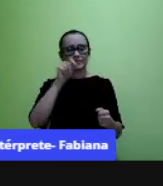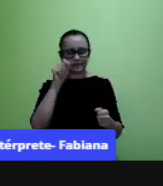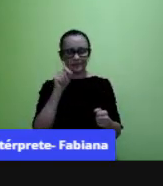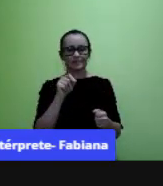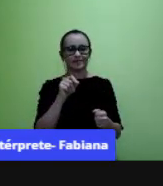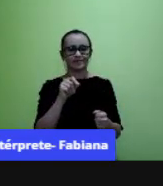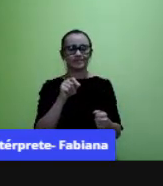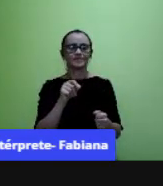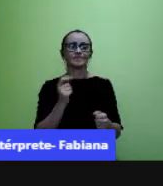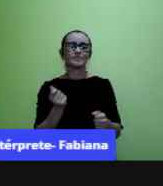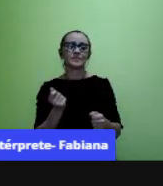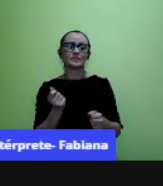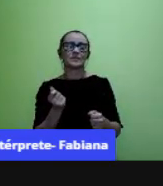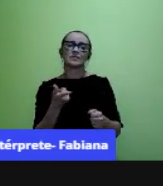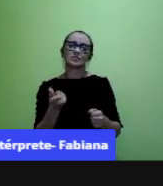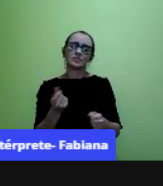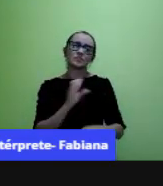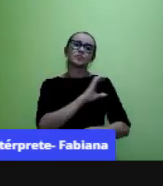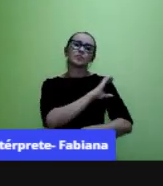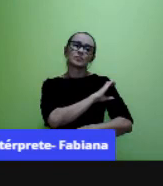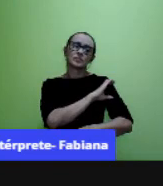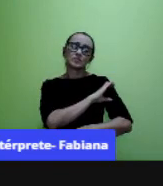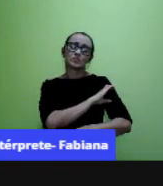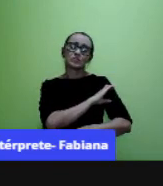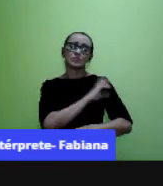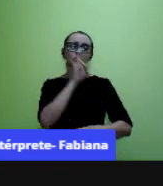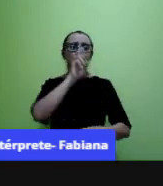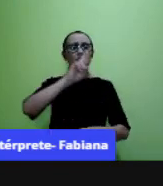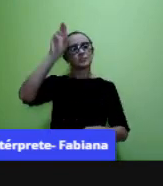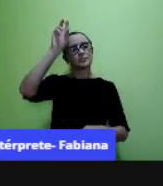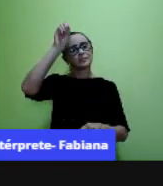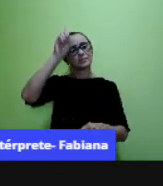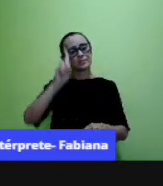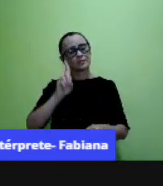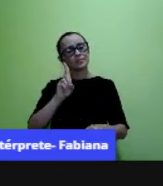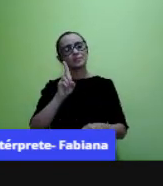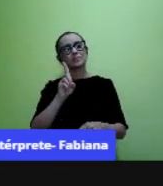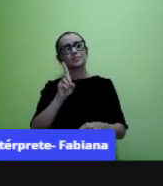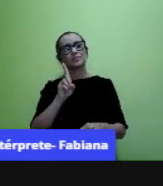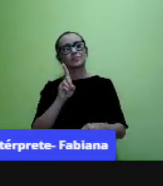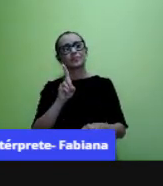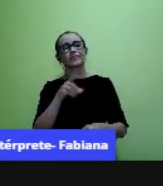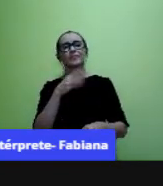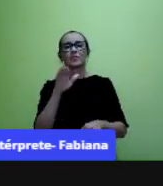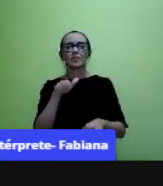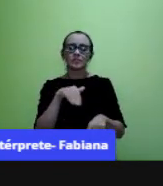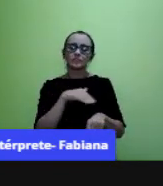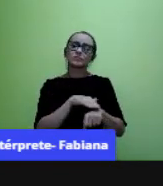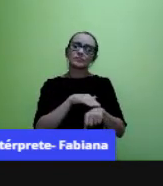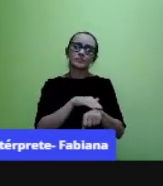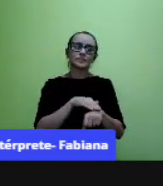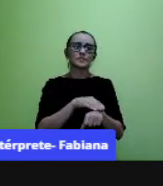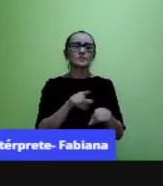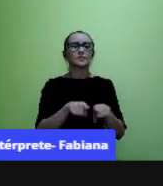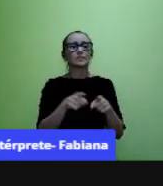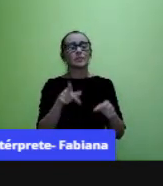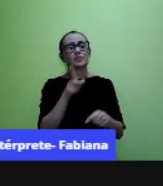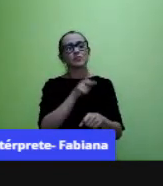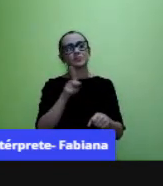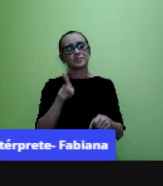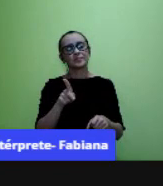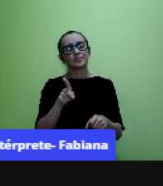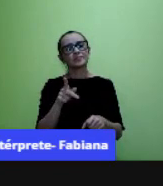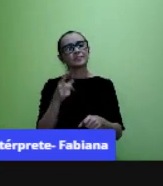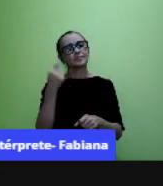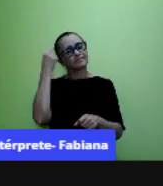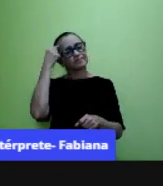que o diretor fale, ele tem um papel principal de falar, não, mas é importante, eu preciso retomar isso.